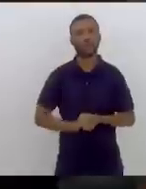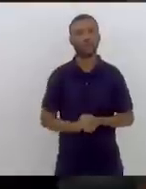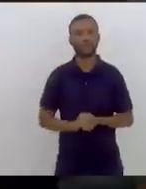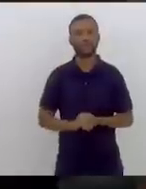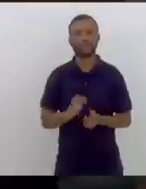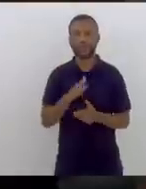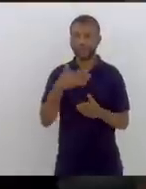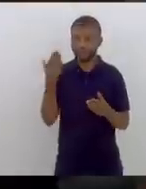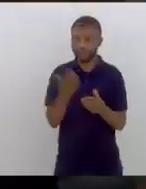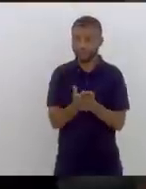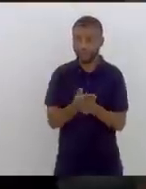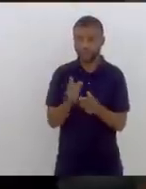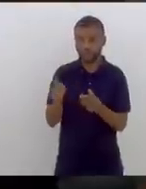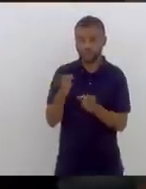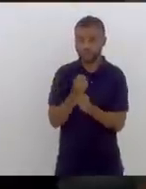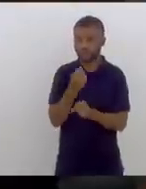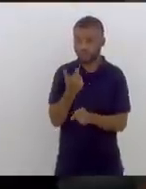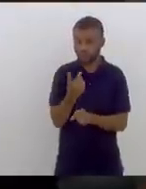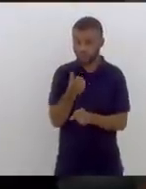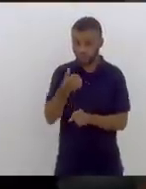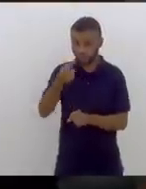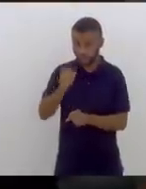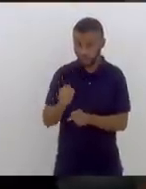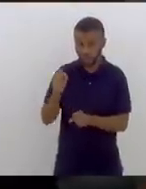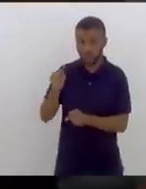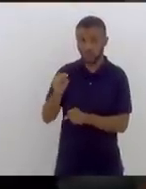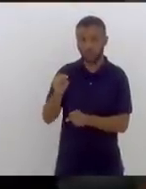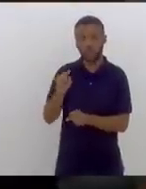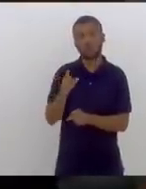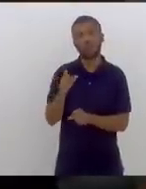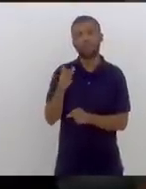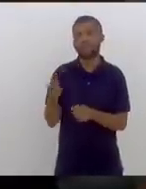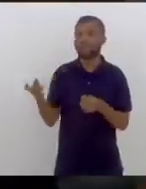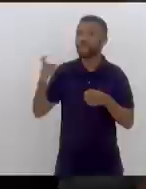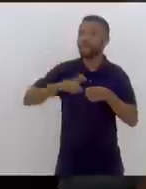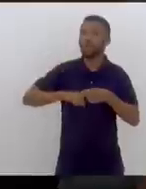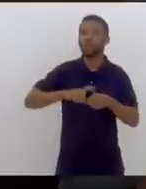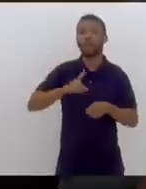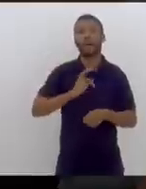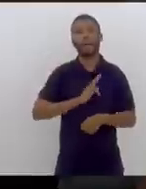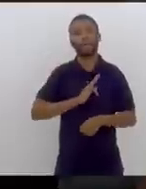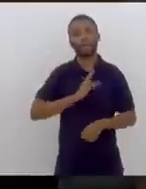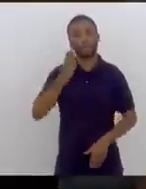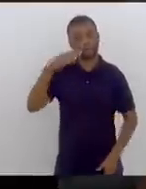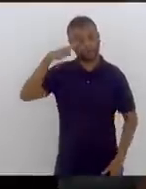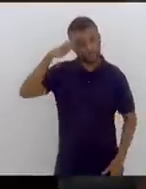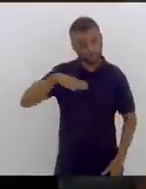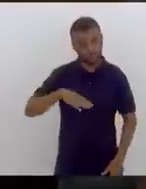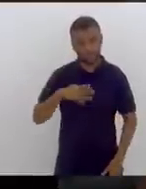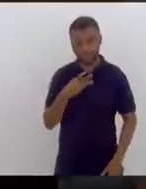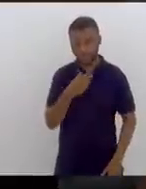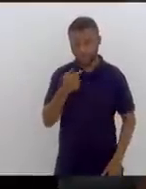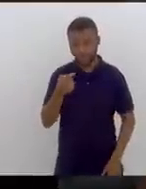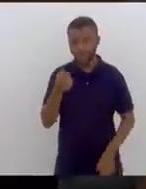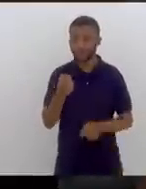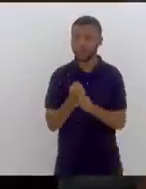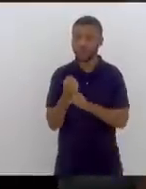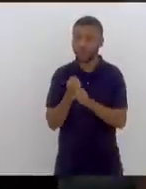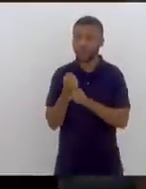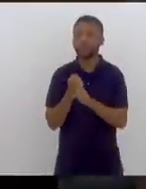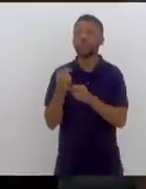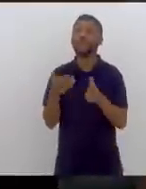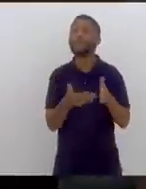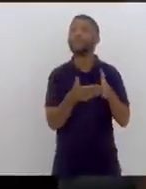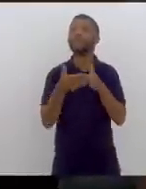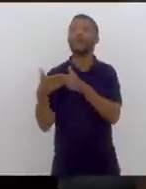a juizei a ação dele em 2018 ele foi reintegrada a polícia militar tendo ficado 37 anos fora